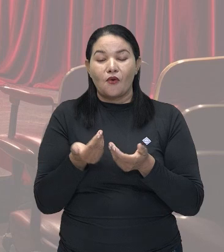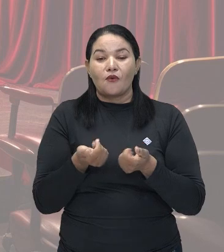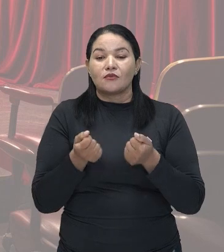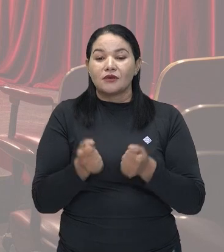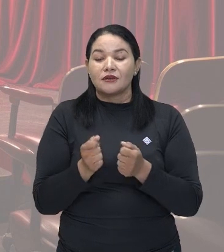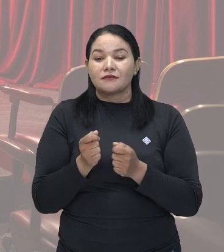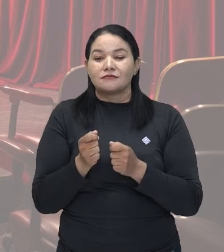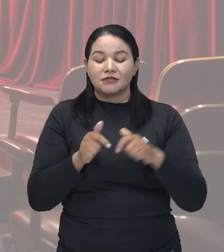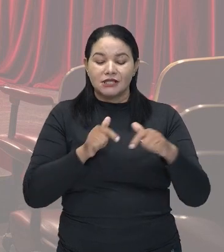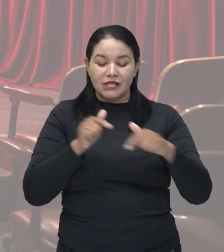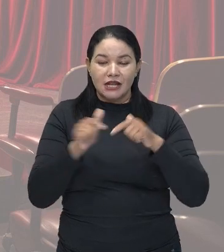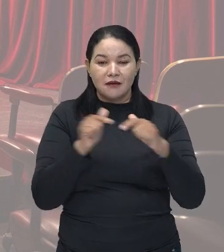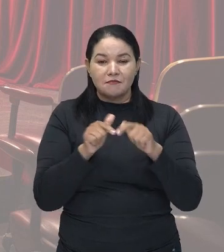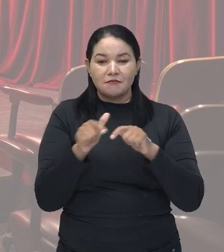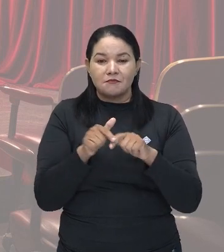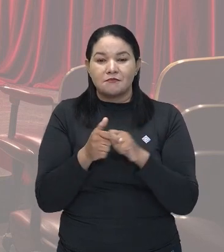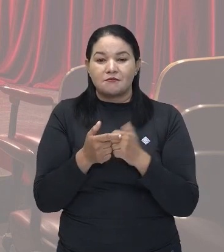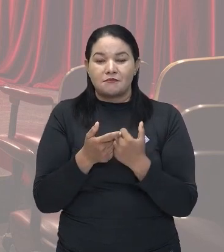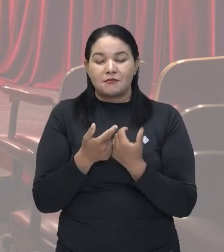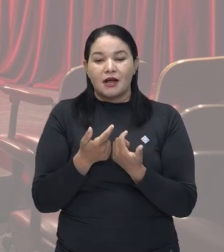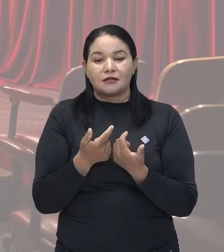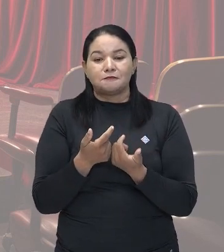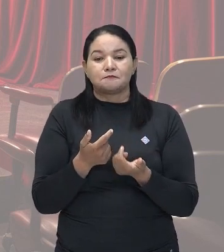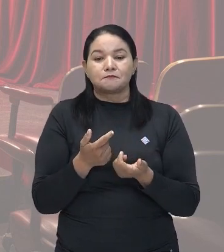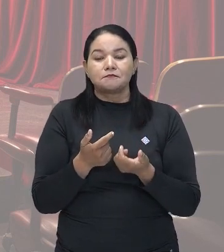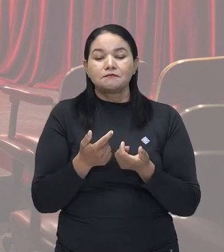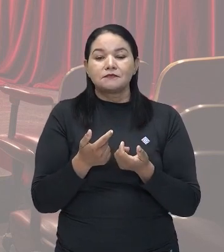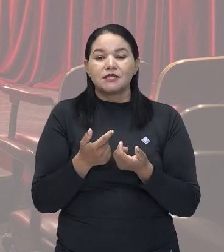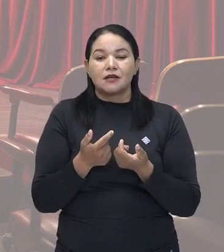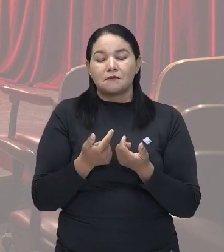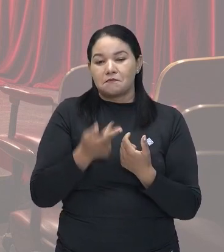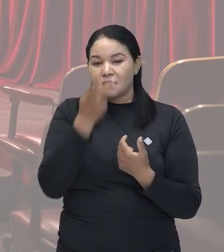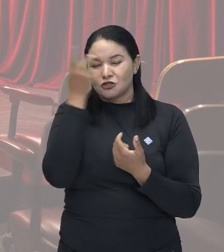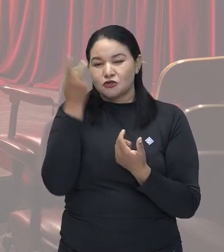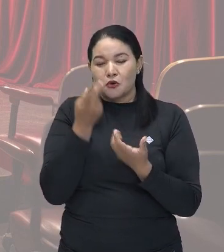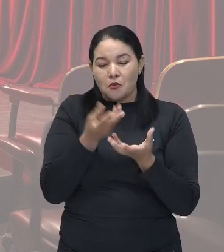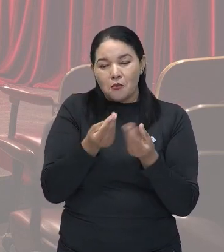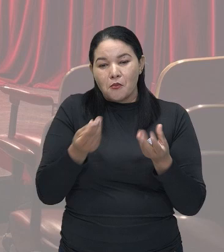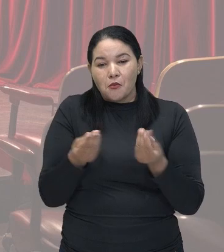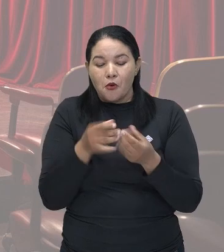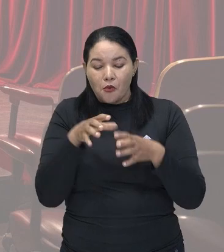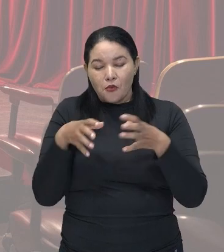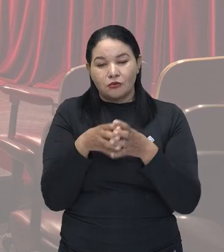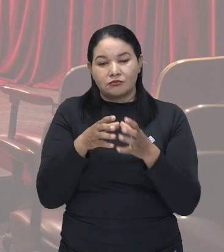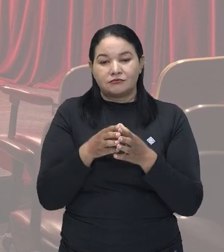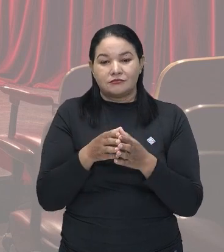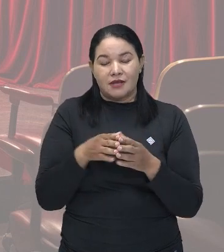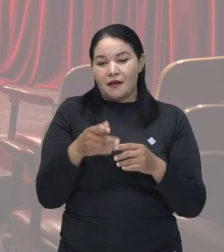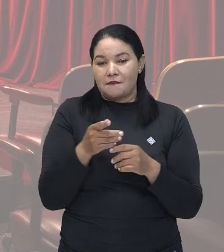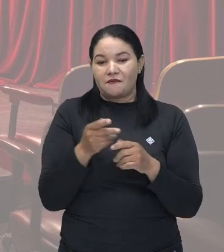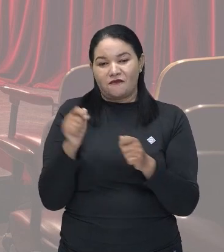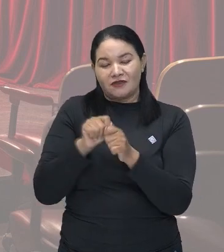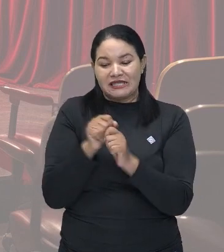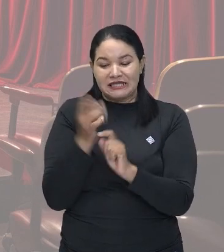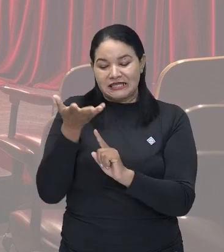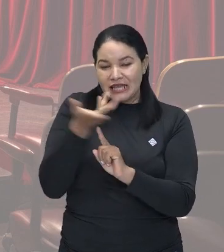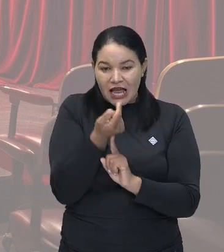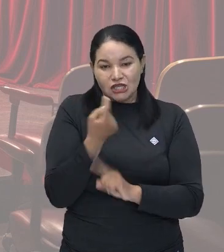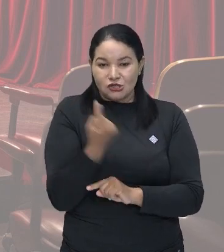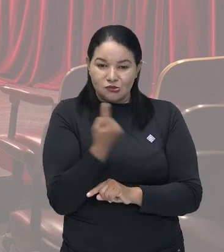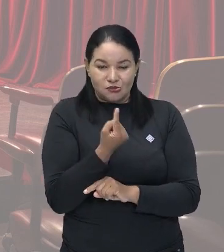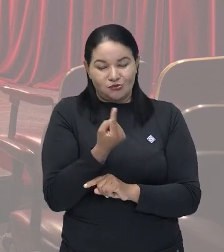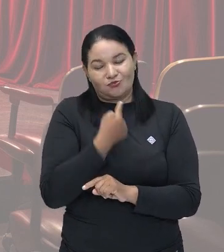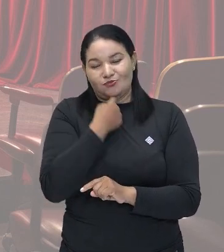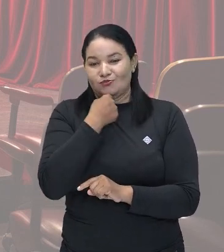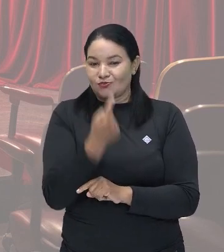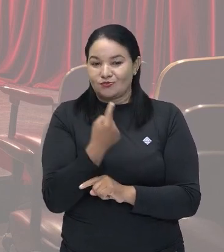do trabalho e da dedicação de vários profissionais. Ninguém faz arte, um espetáculo sozinho. A gente